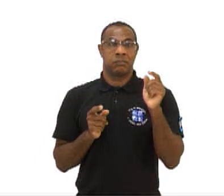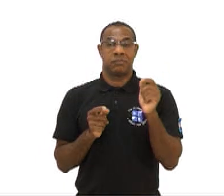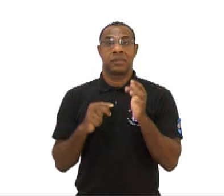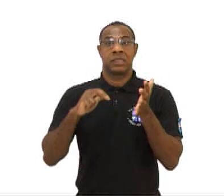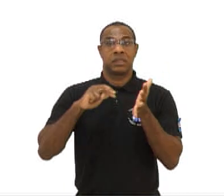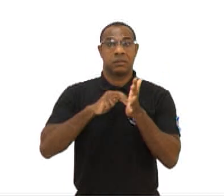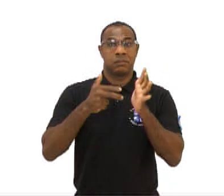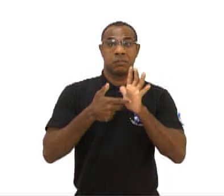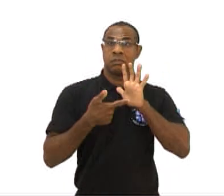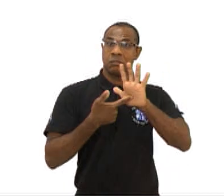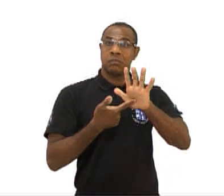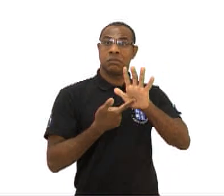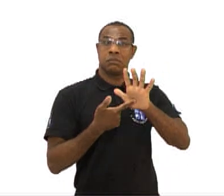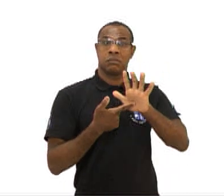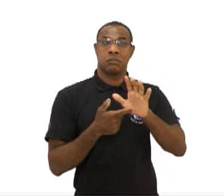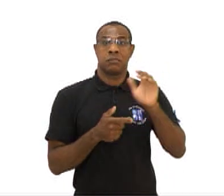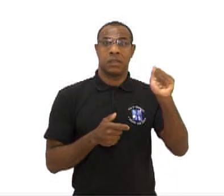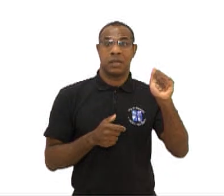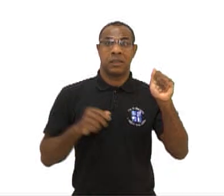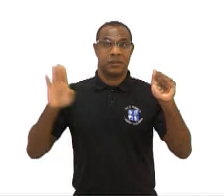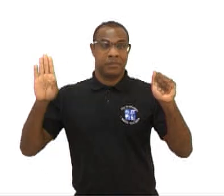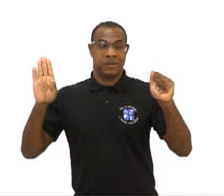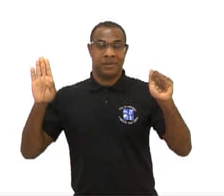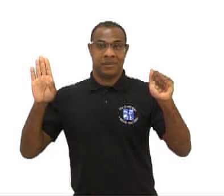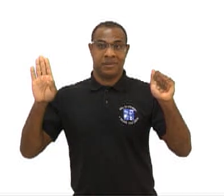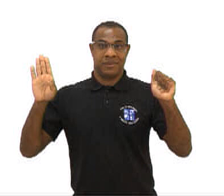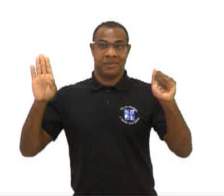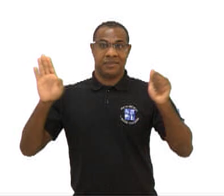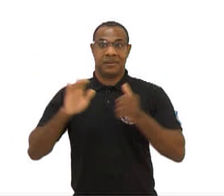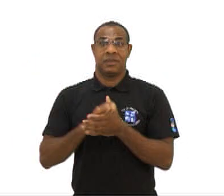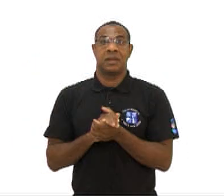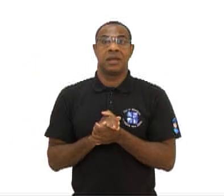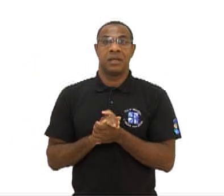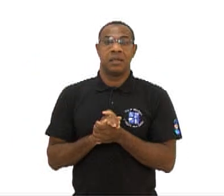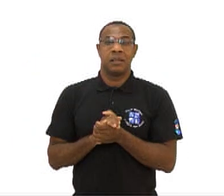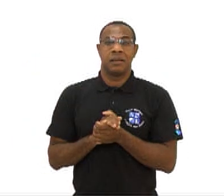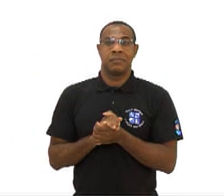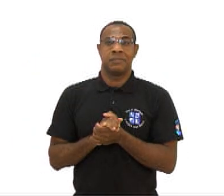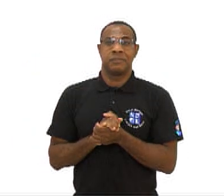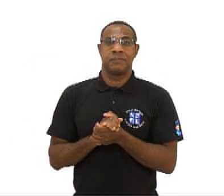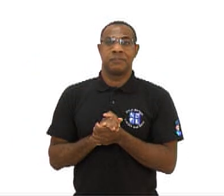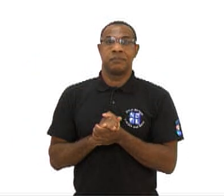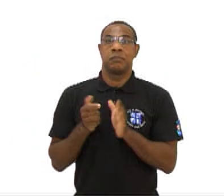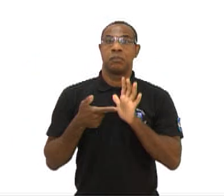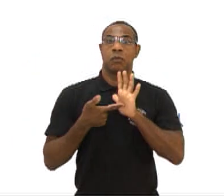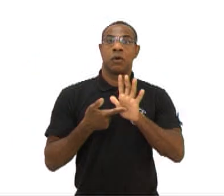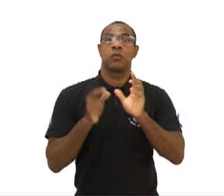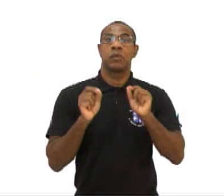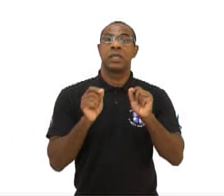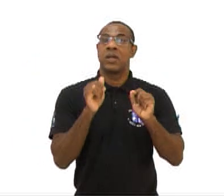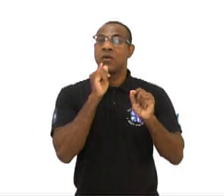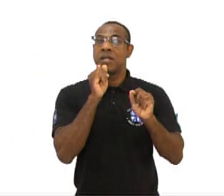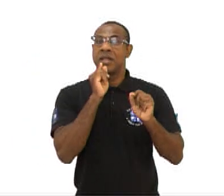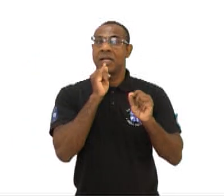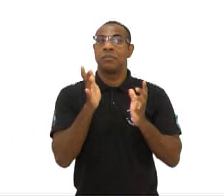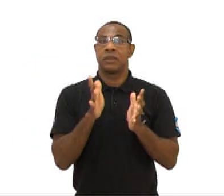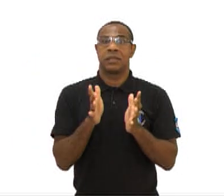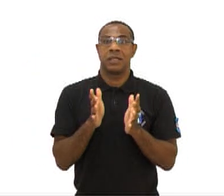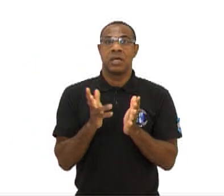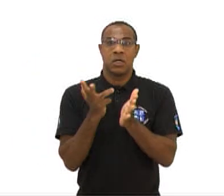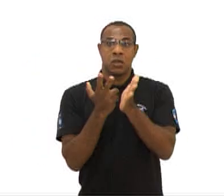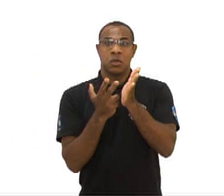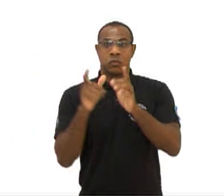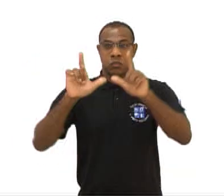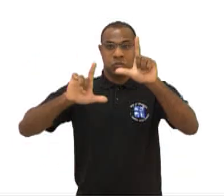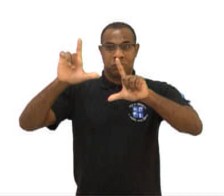representam os carrinhos reproduzidos. A montagem do carrinho A busca simular as situações dos desenhos